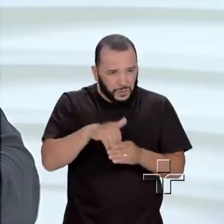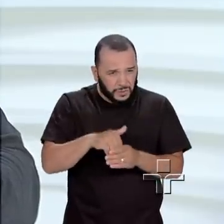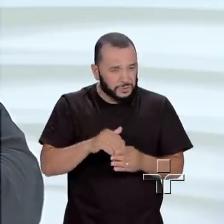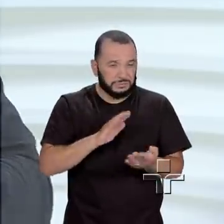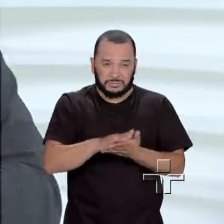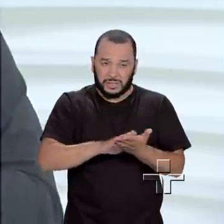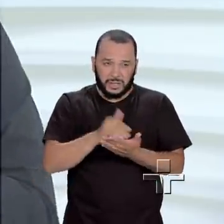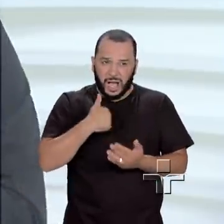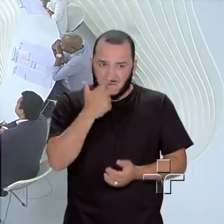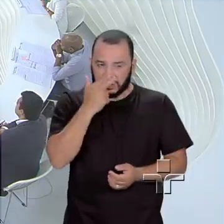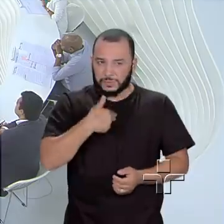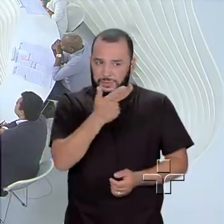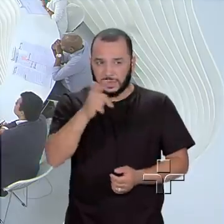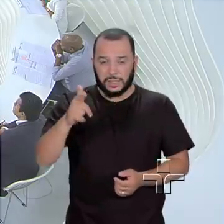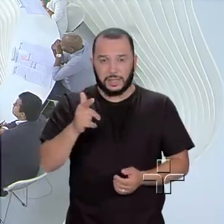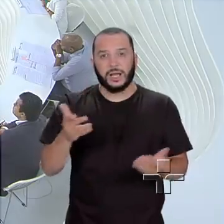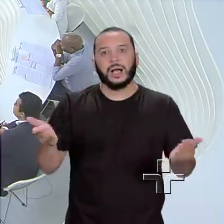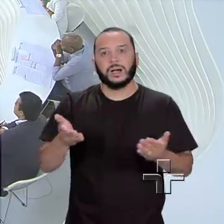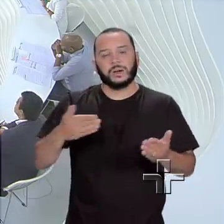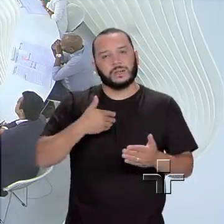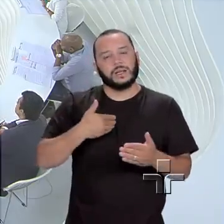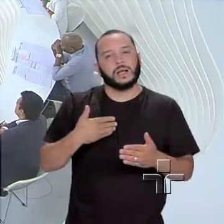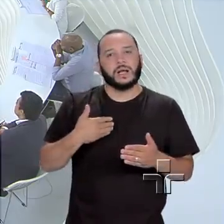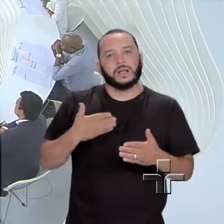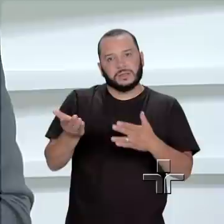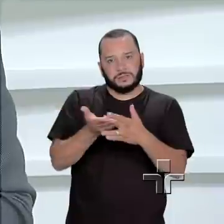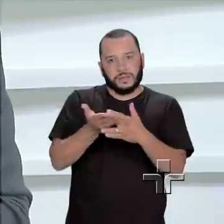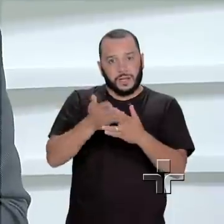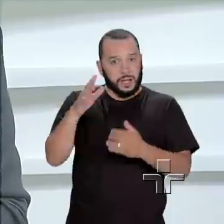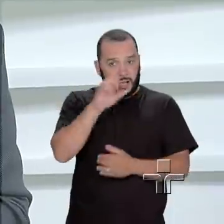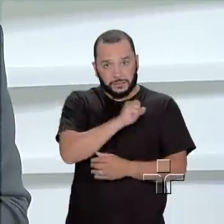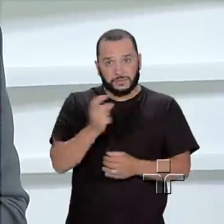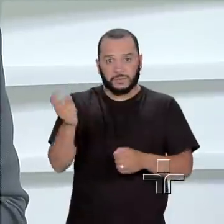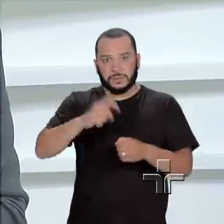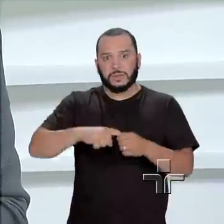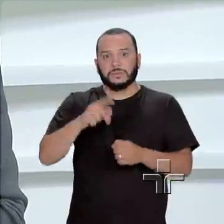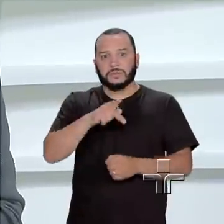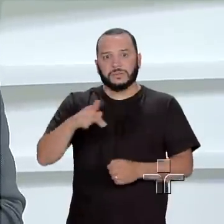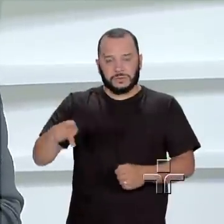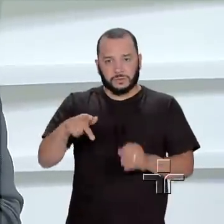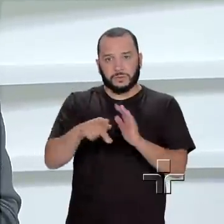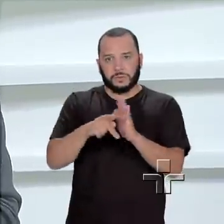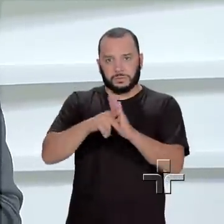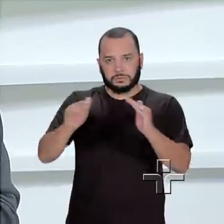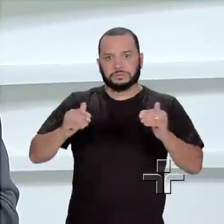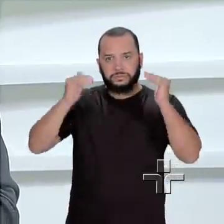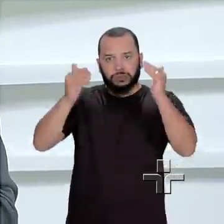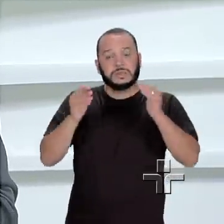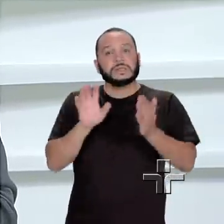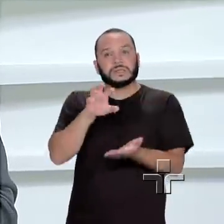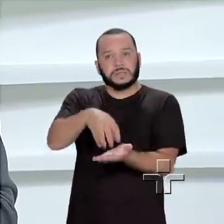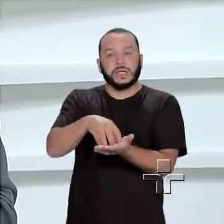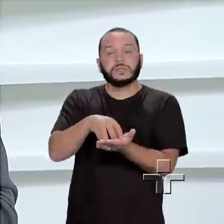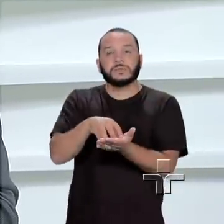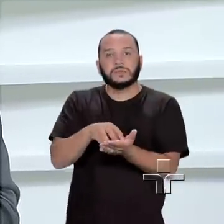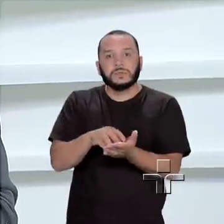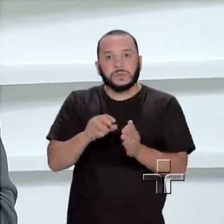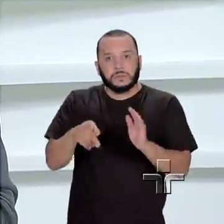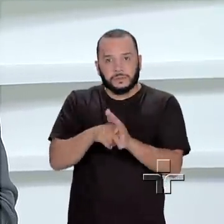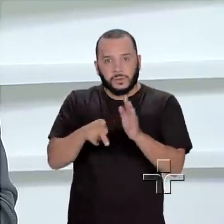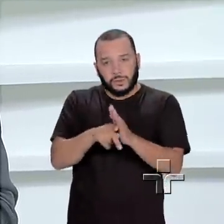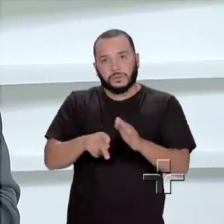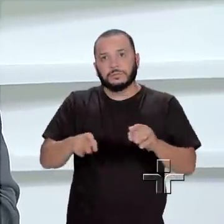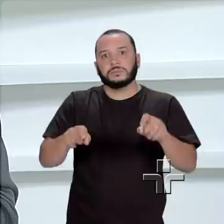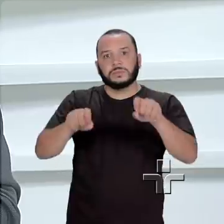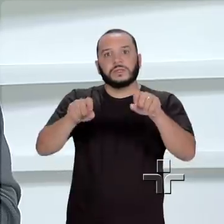vai para um rápido intervalo e voltamos já já com o professor emérito do Centro de Informática da Universidade Federal